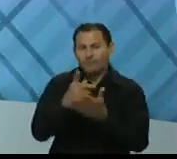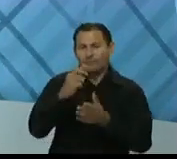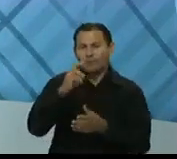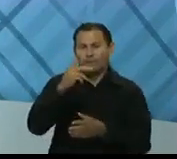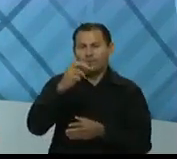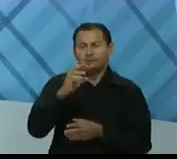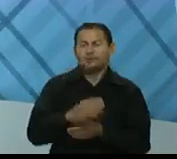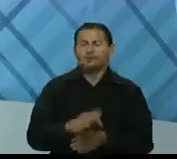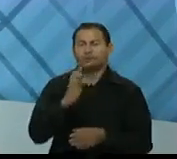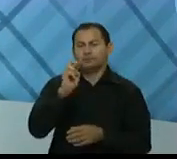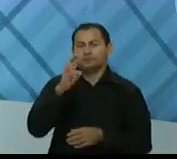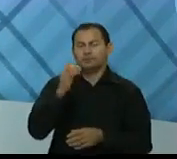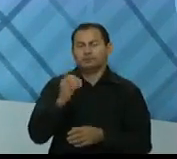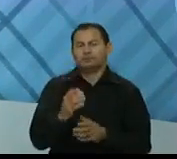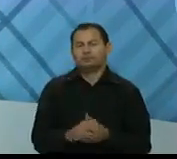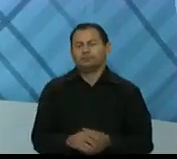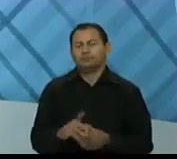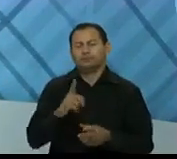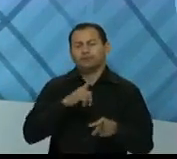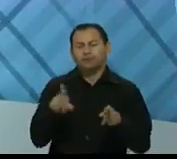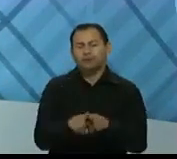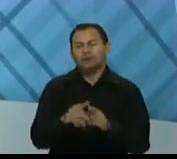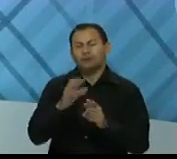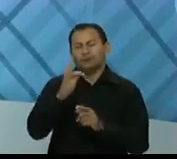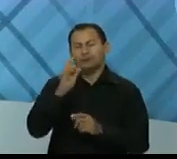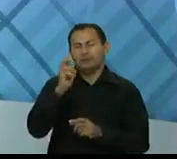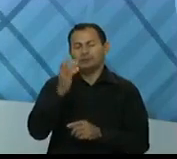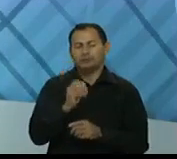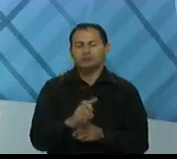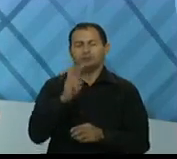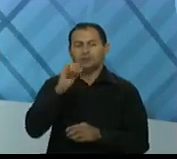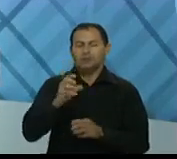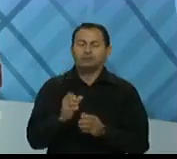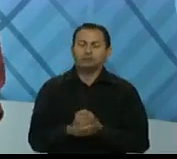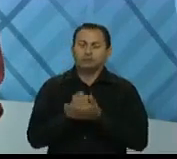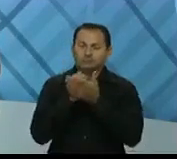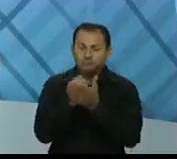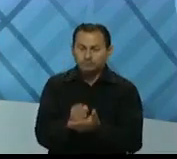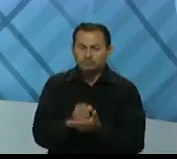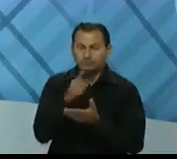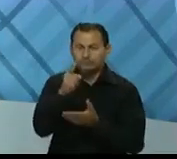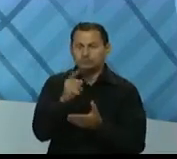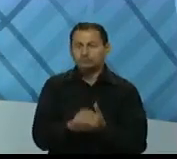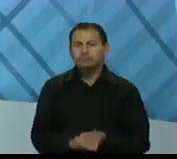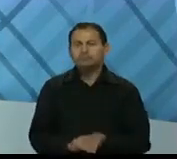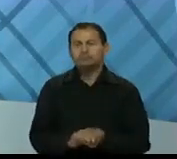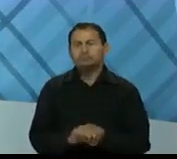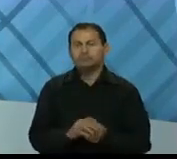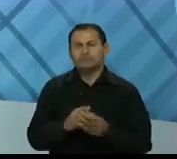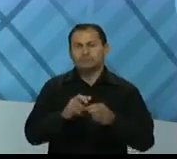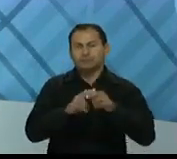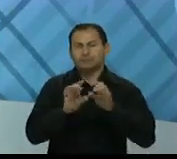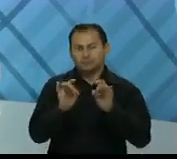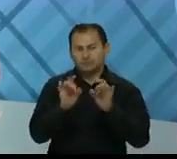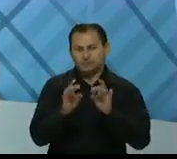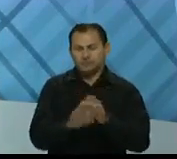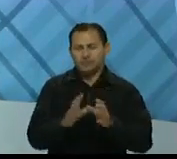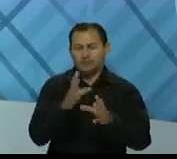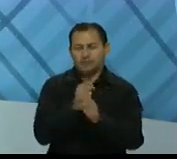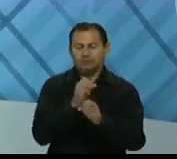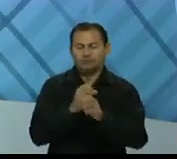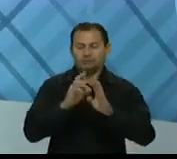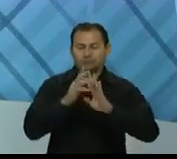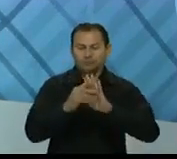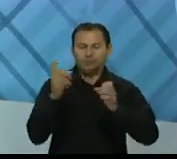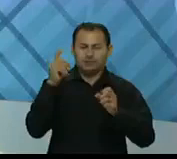por exemplo, da função logarítmica, ou até mesmo da função exponencial, que vai estar auxiliando você em questões específicas do cálculo